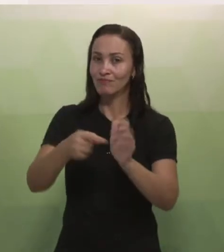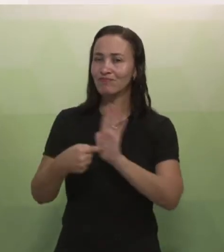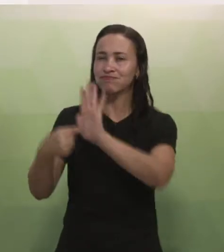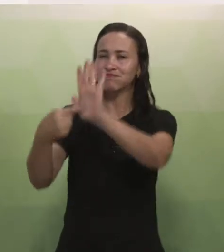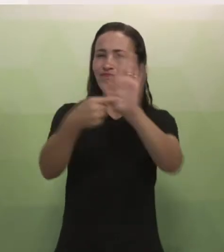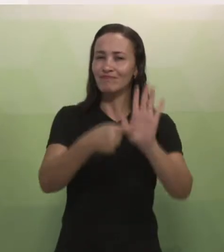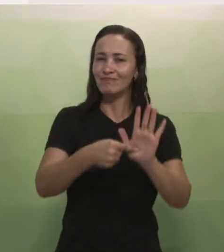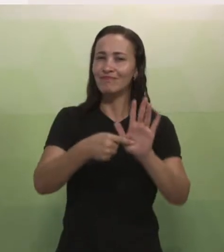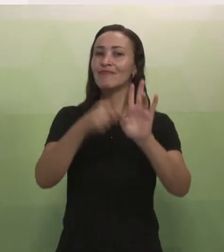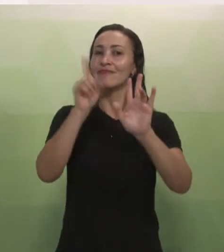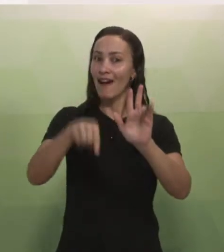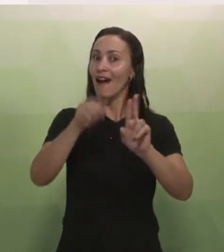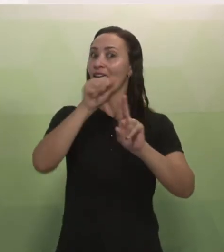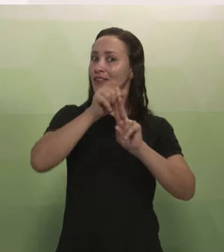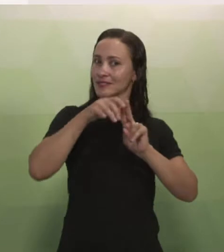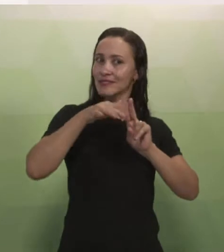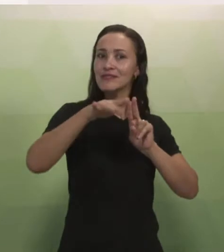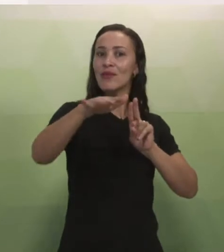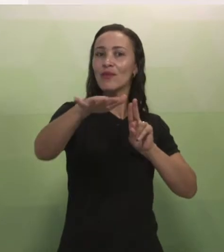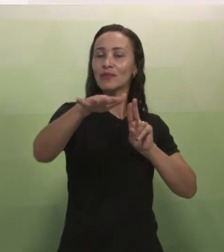extensão.